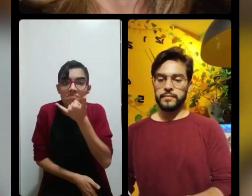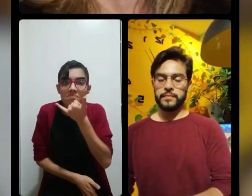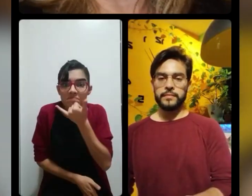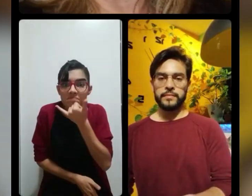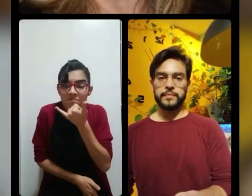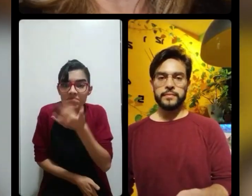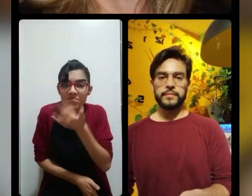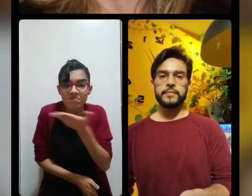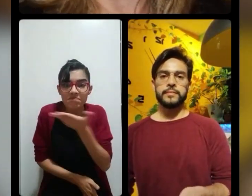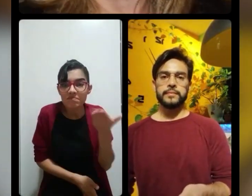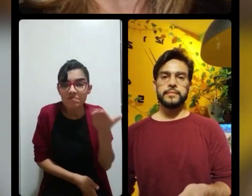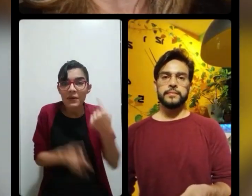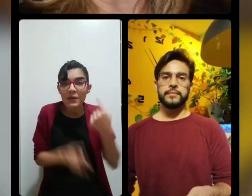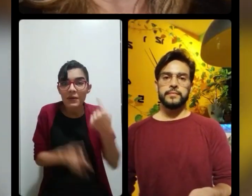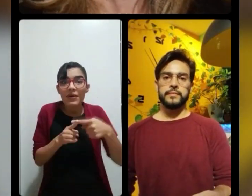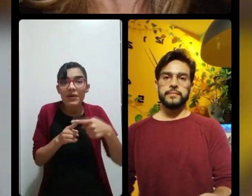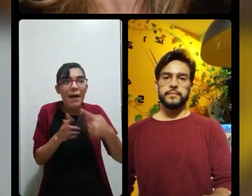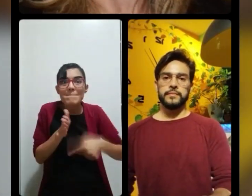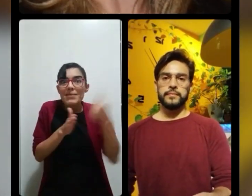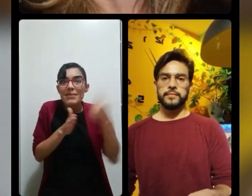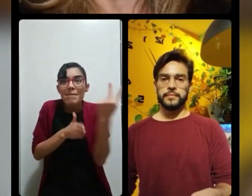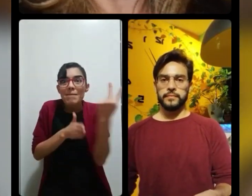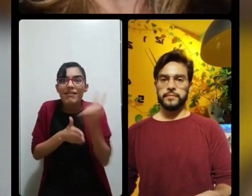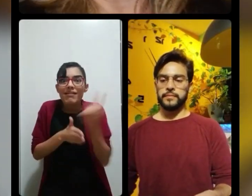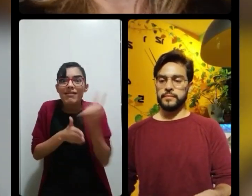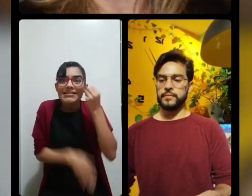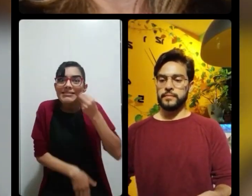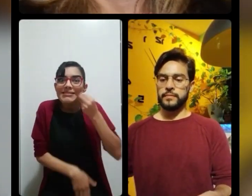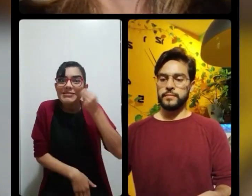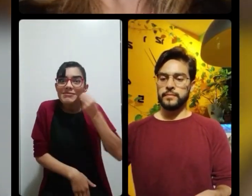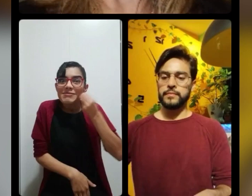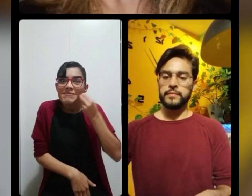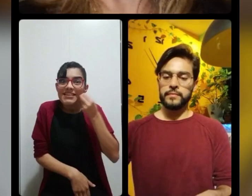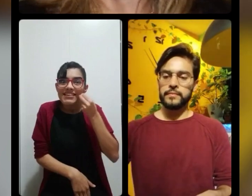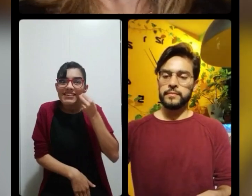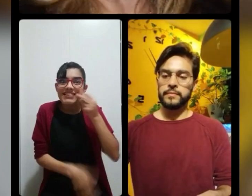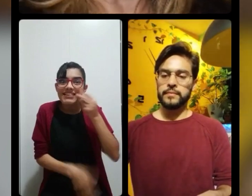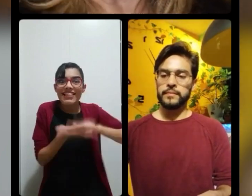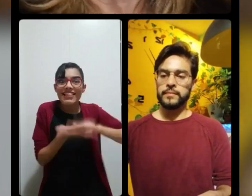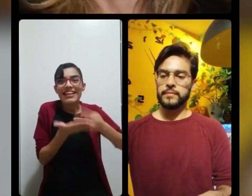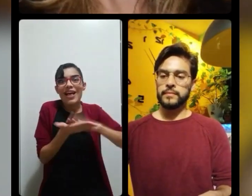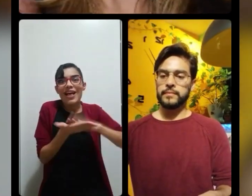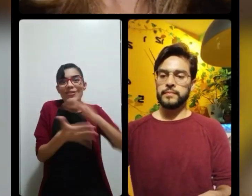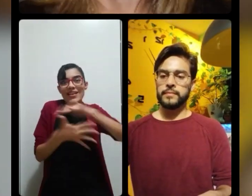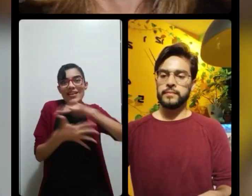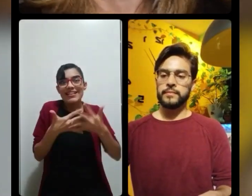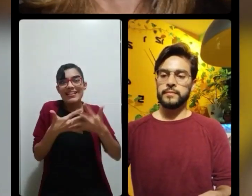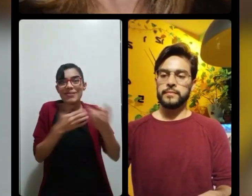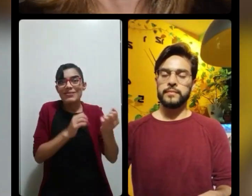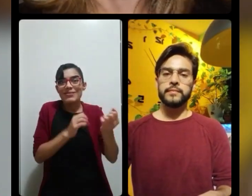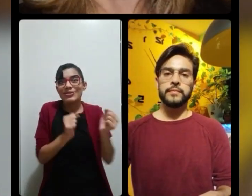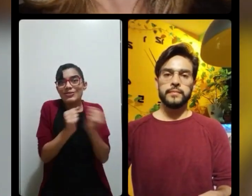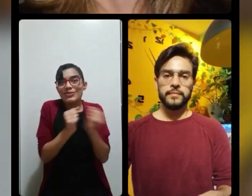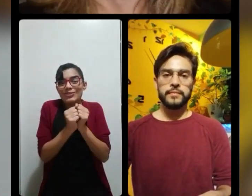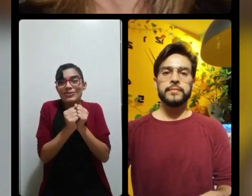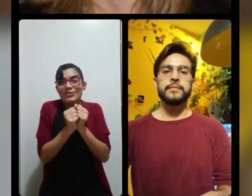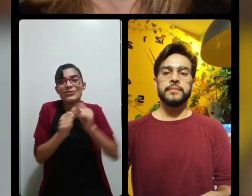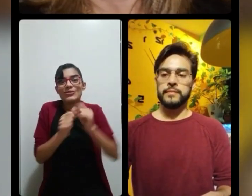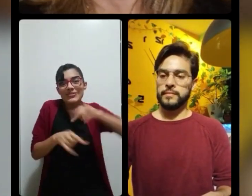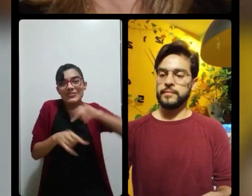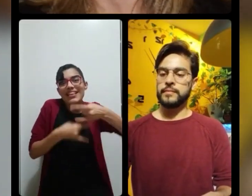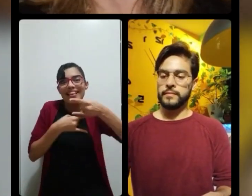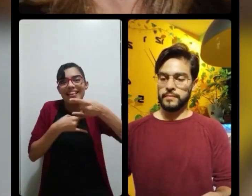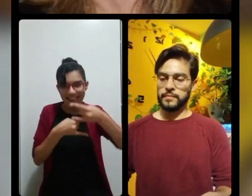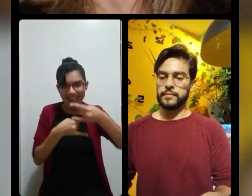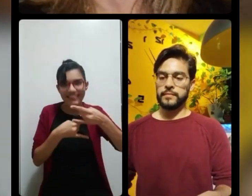com o auxílio de uma tradução em Libras. Então, qualquer dificuldade a gente vai aperfeiçoando